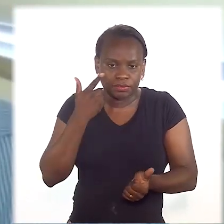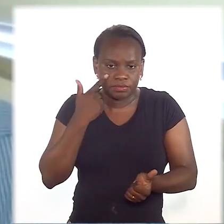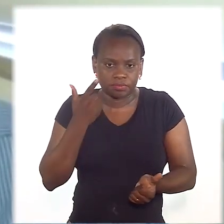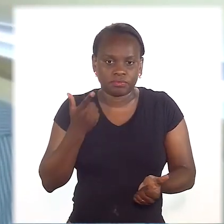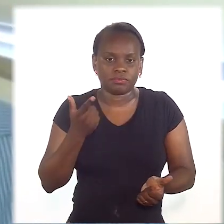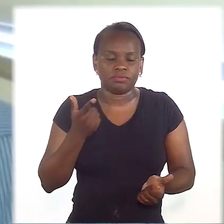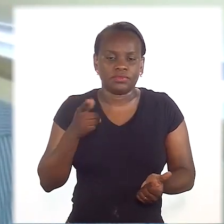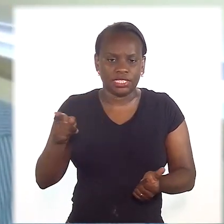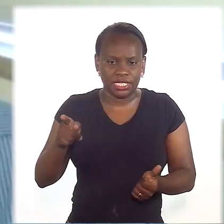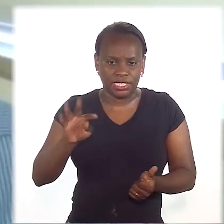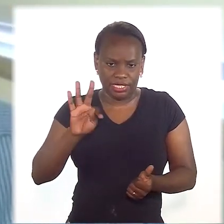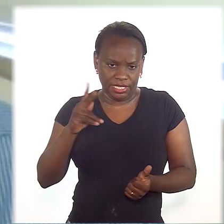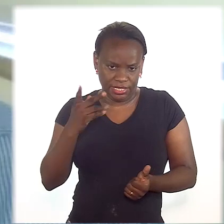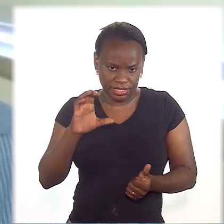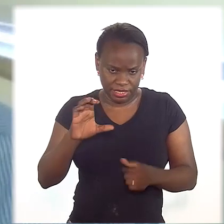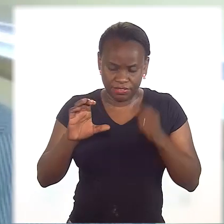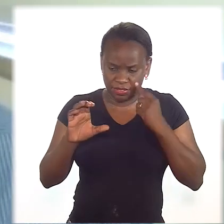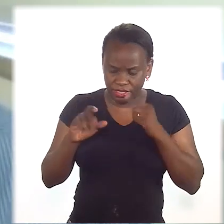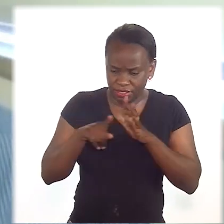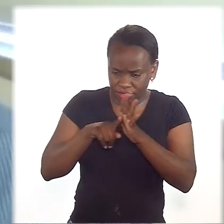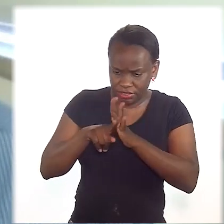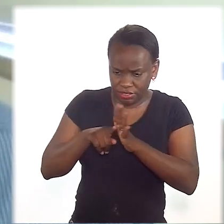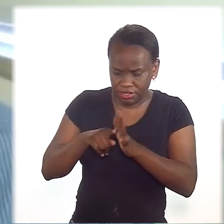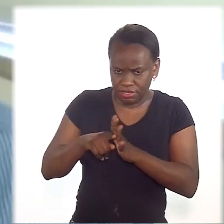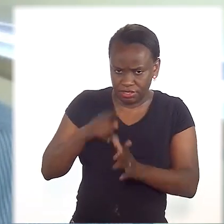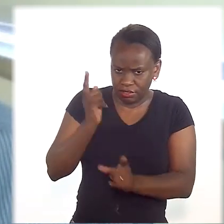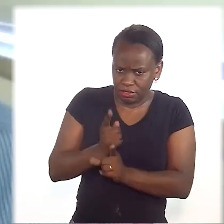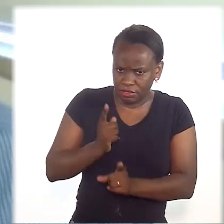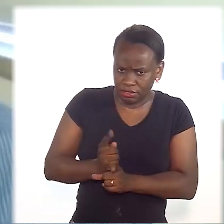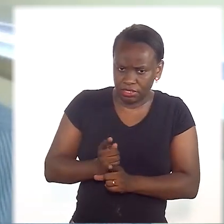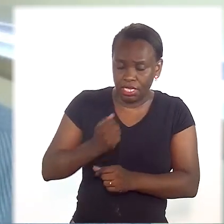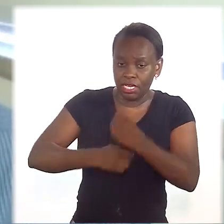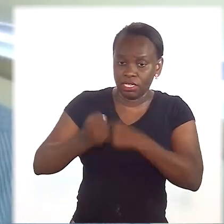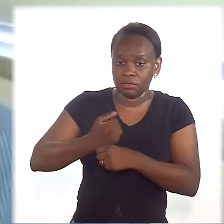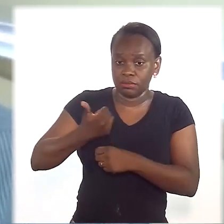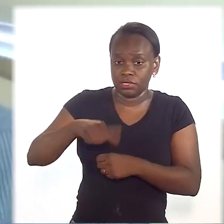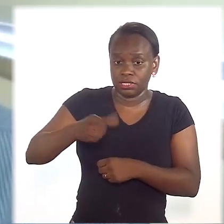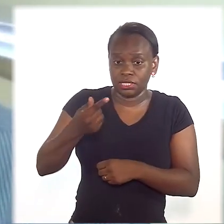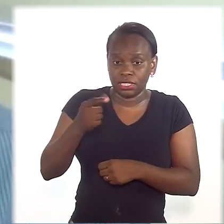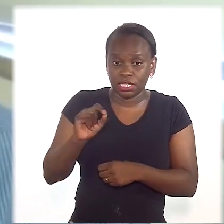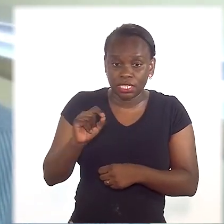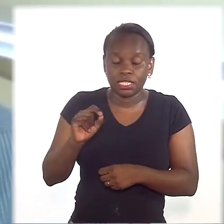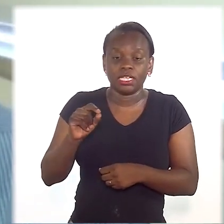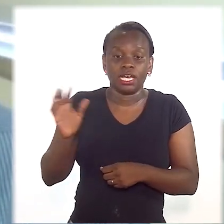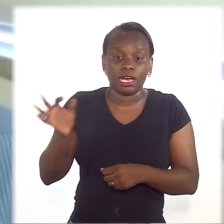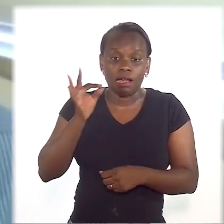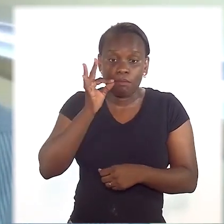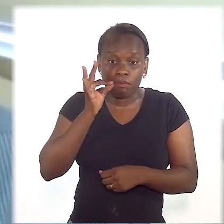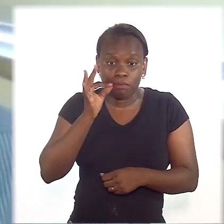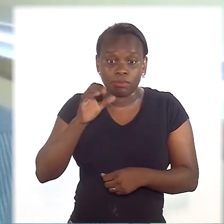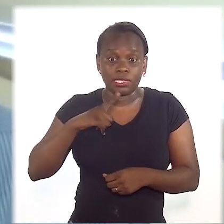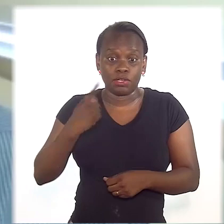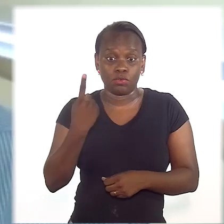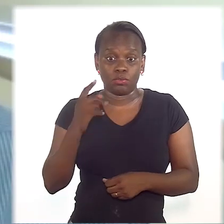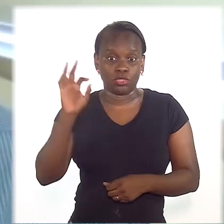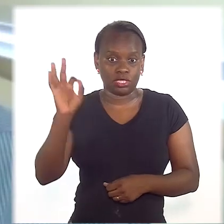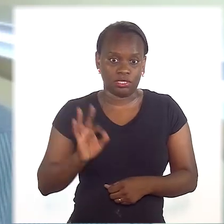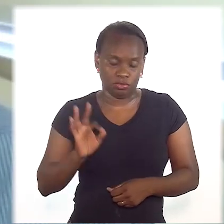acompanhamento desse princípio ativo, e foi notado já na década de 70 que havia maconha já